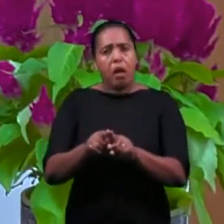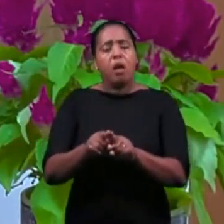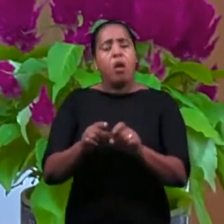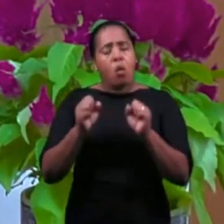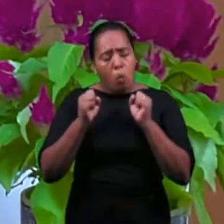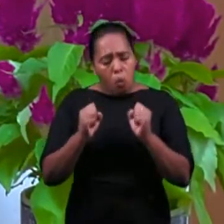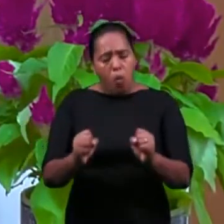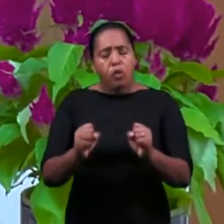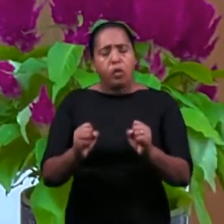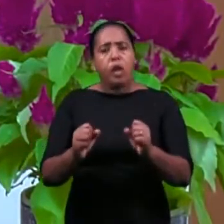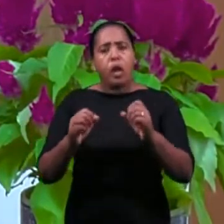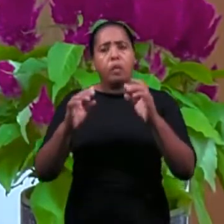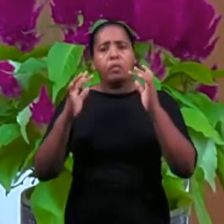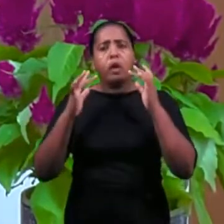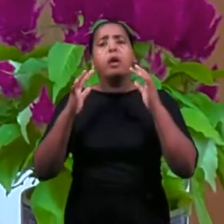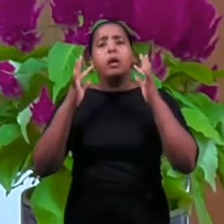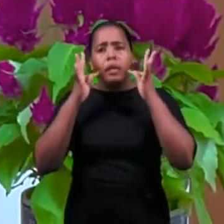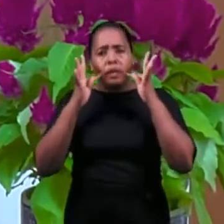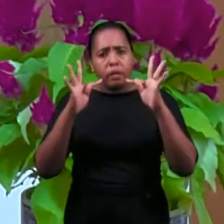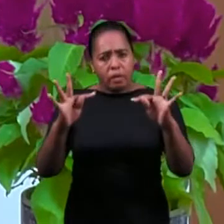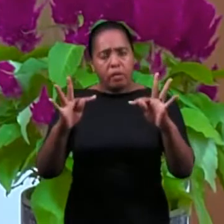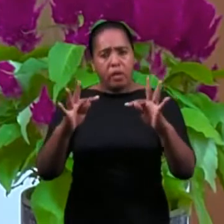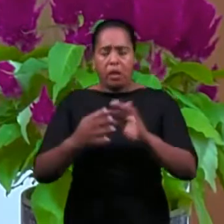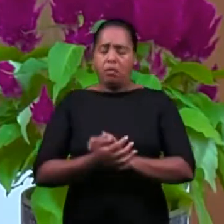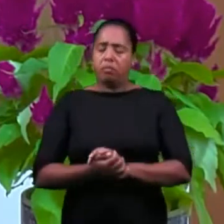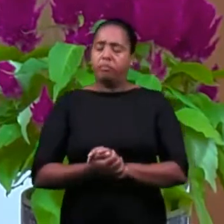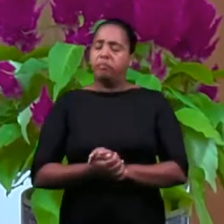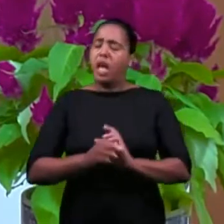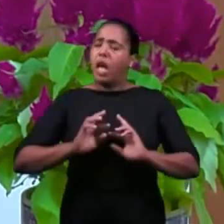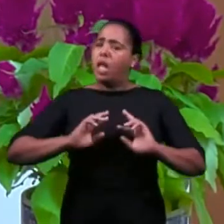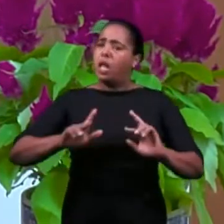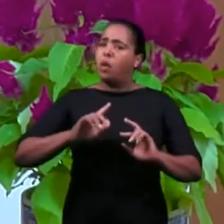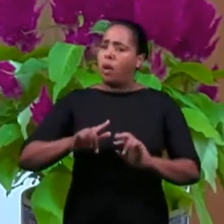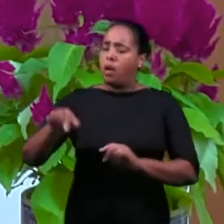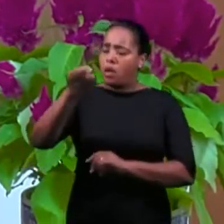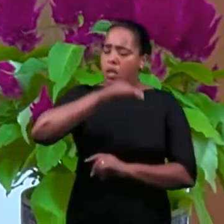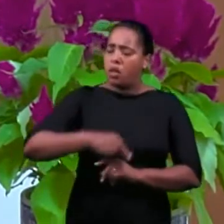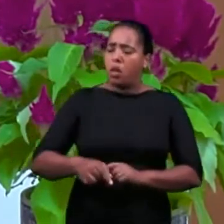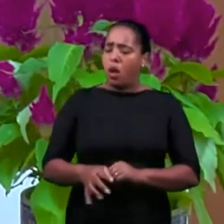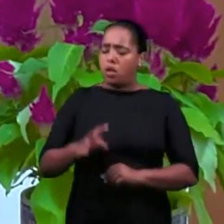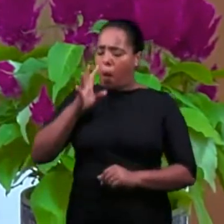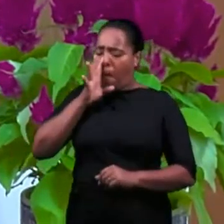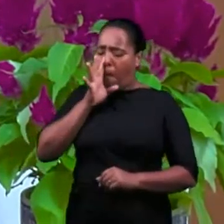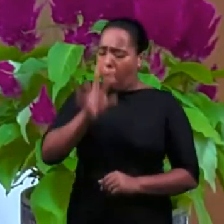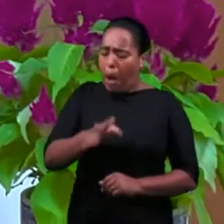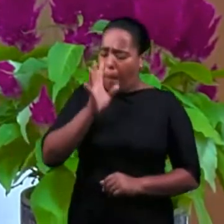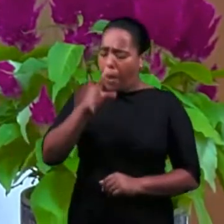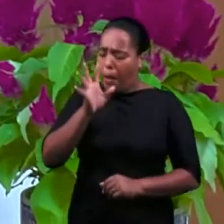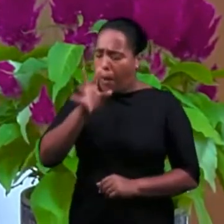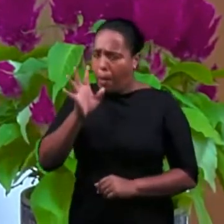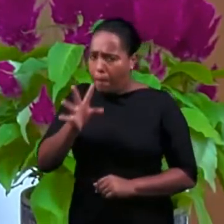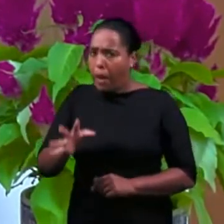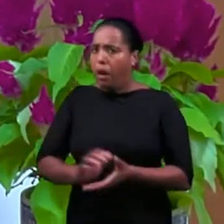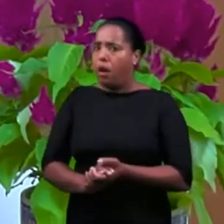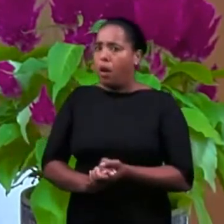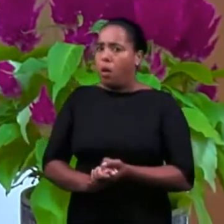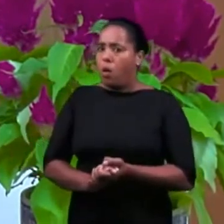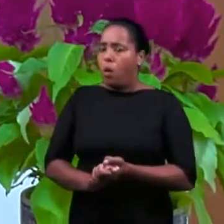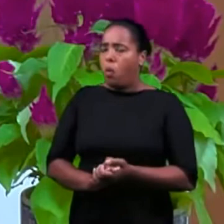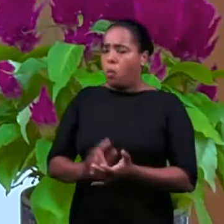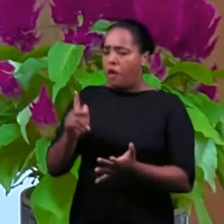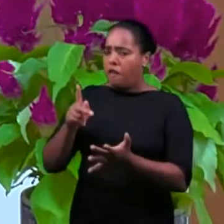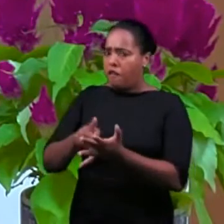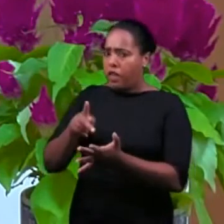aqui o julgamento de uma verdade que não seja aquela de Jesus,